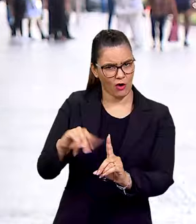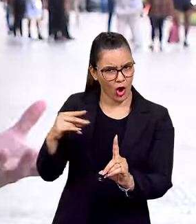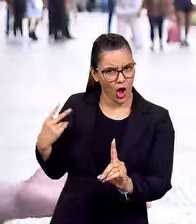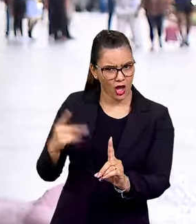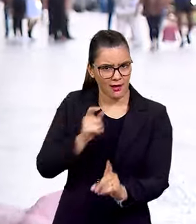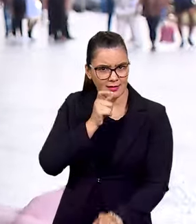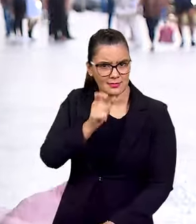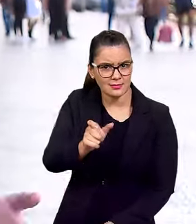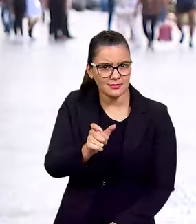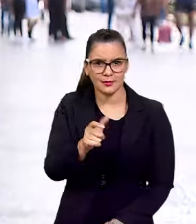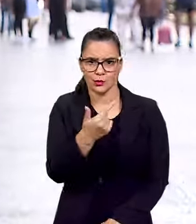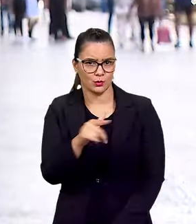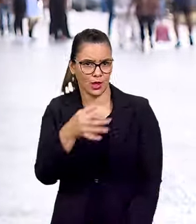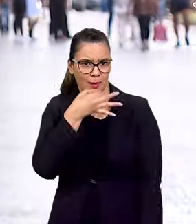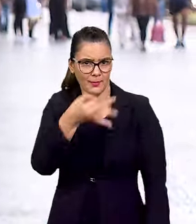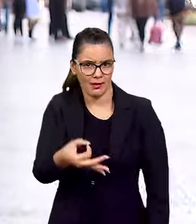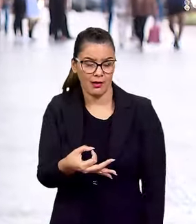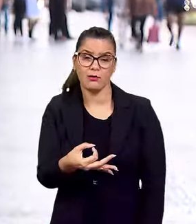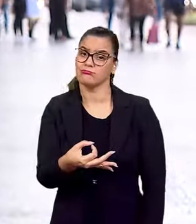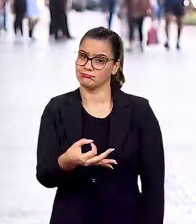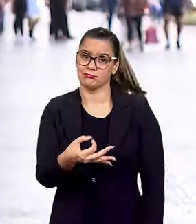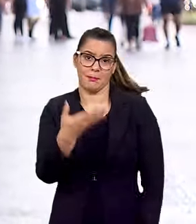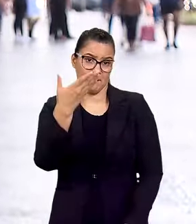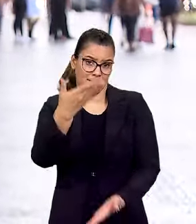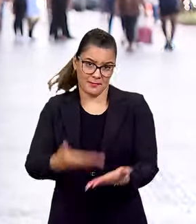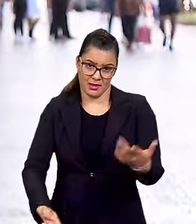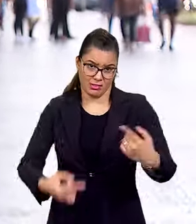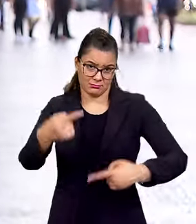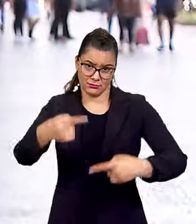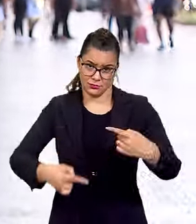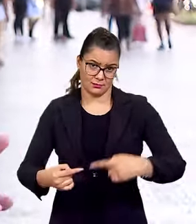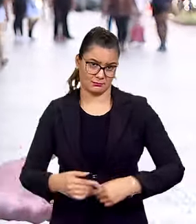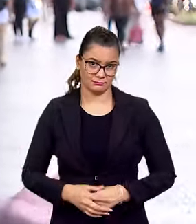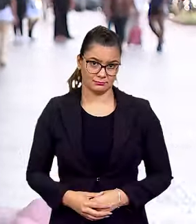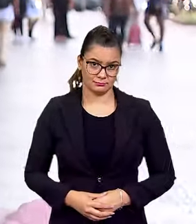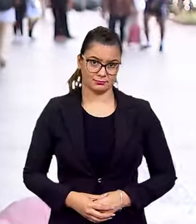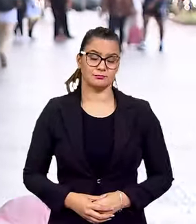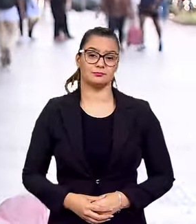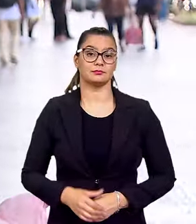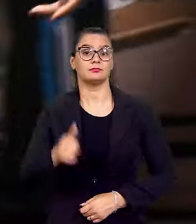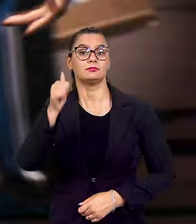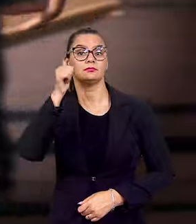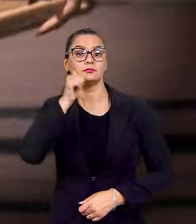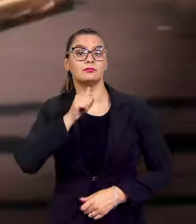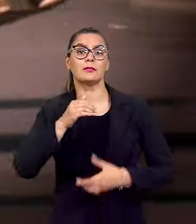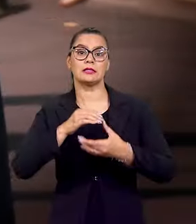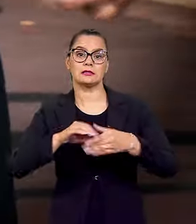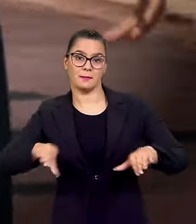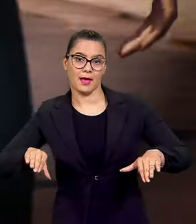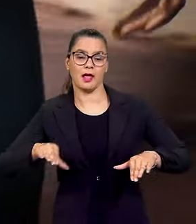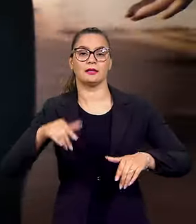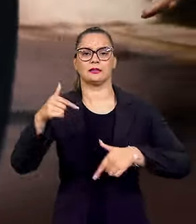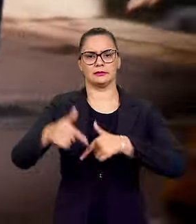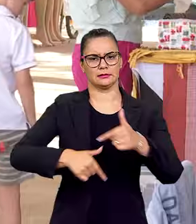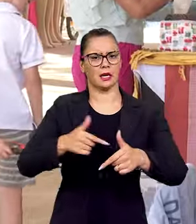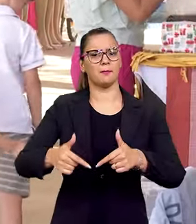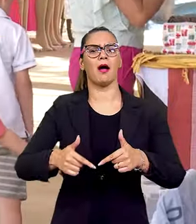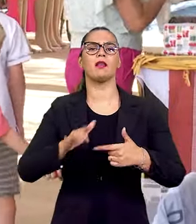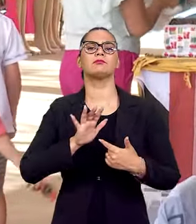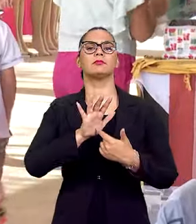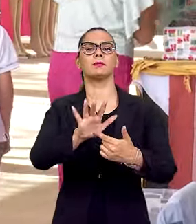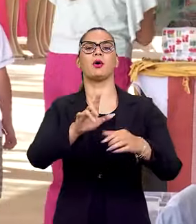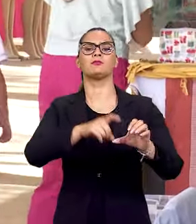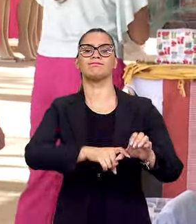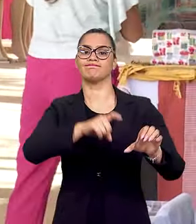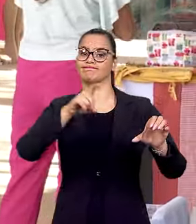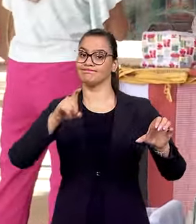a força bruta? O argumento de quem não tem argumentos? De quem perdeu a discussão? As mulheres separadas que trabalham e que